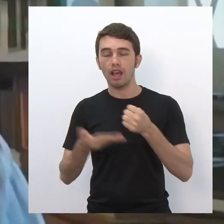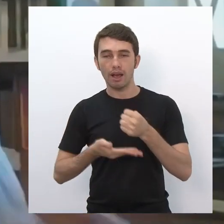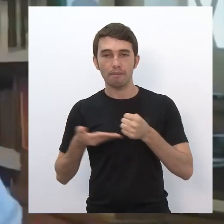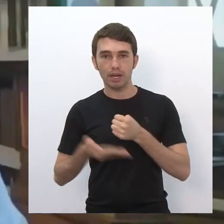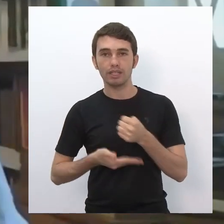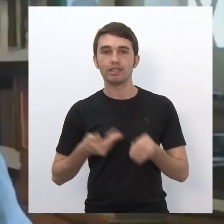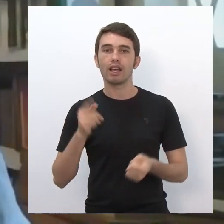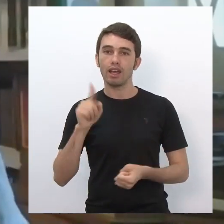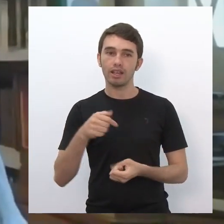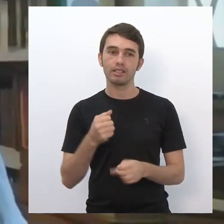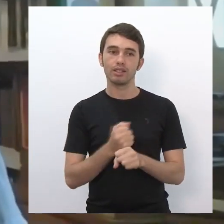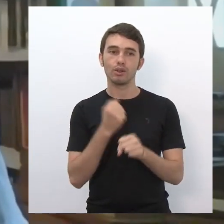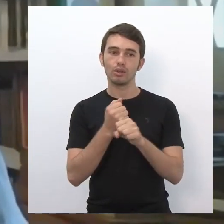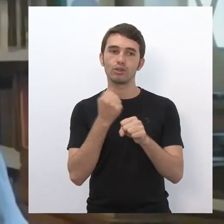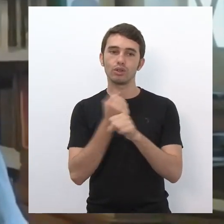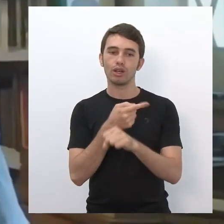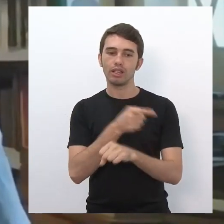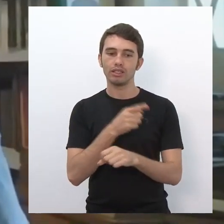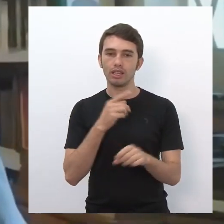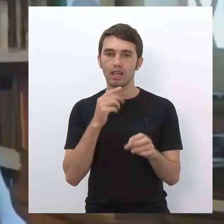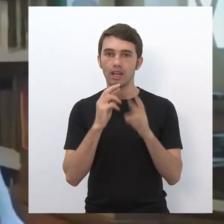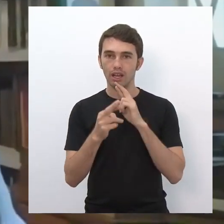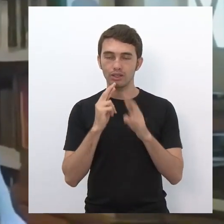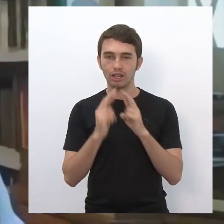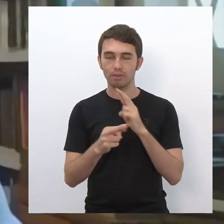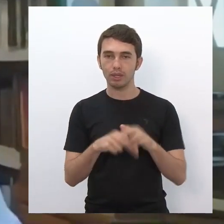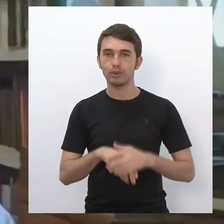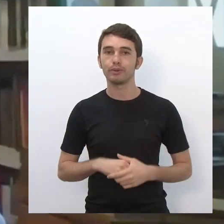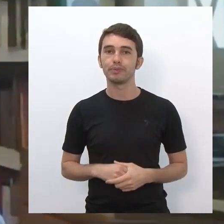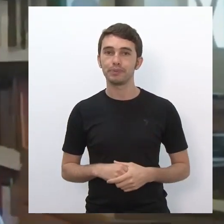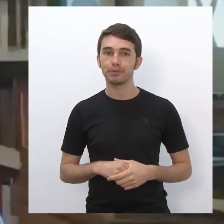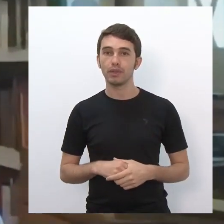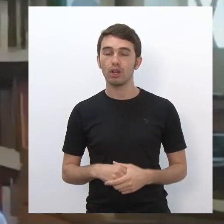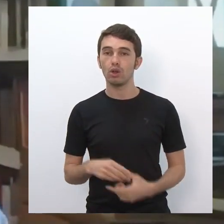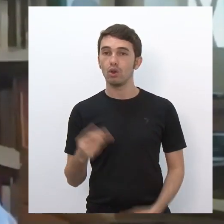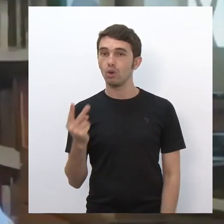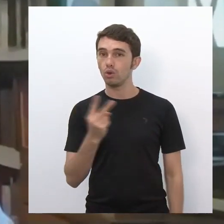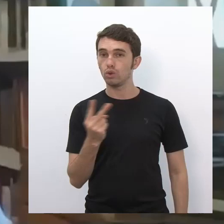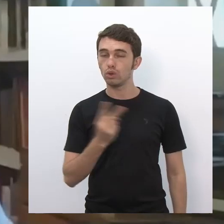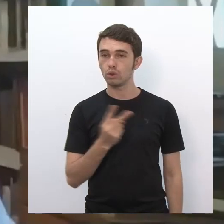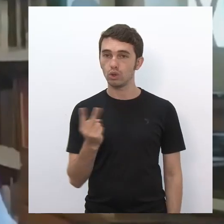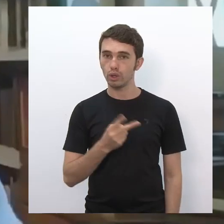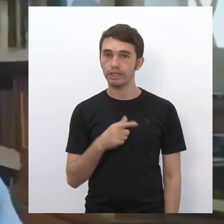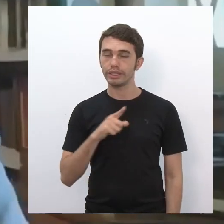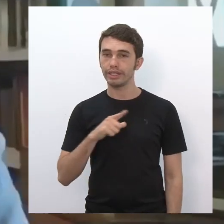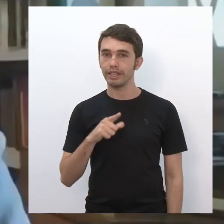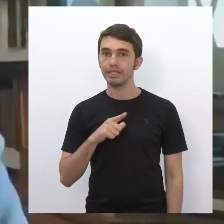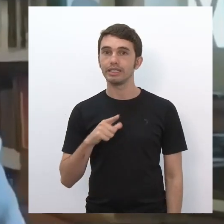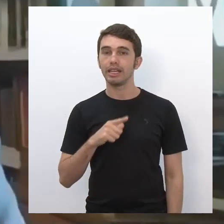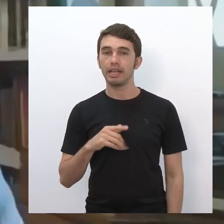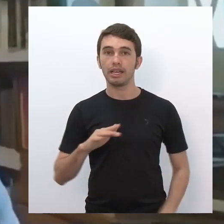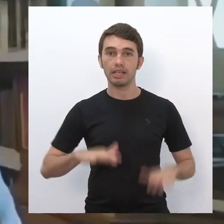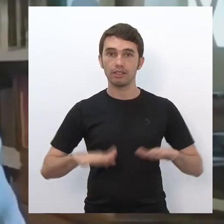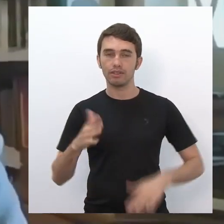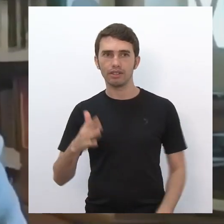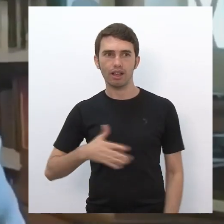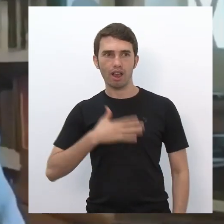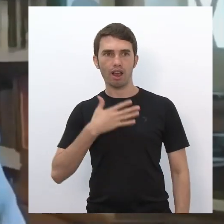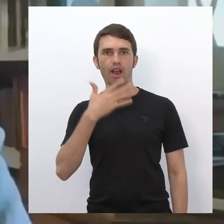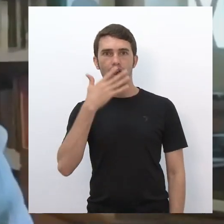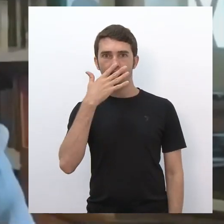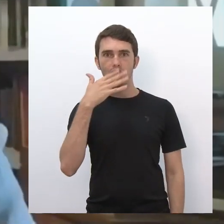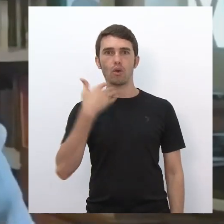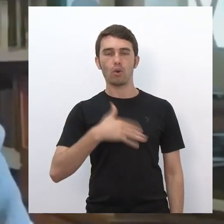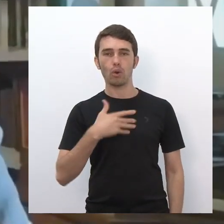se constrói esse relacionamento. Uma das coisas que essas duas bibliotecas têm, que às vezes surpreende outras